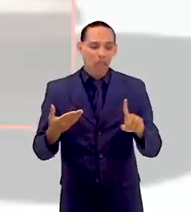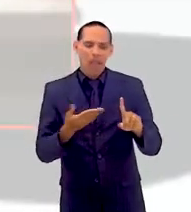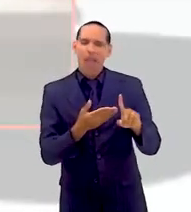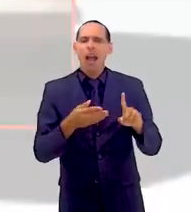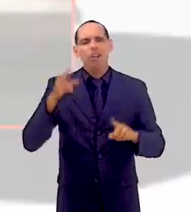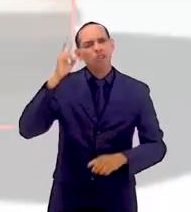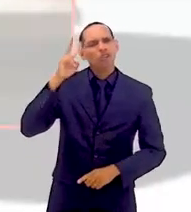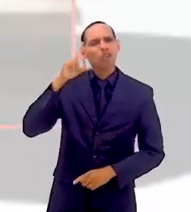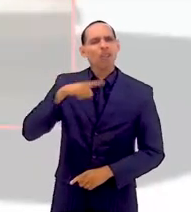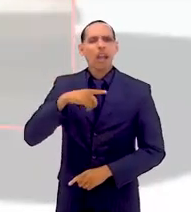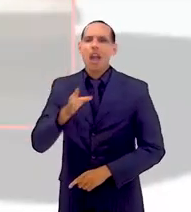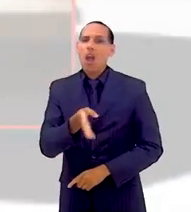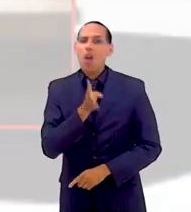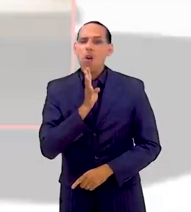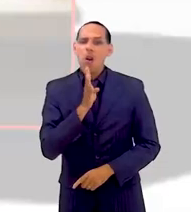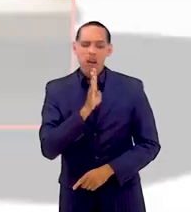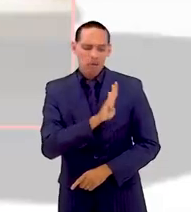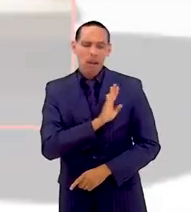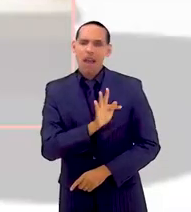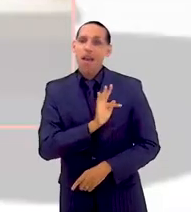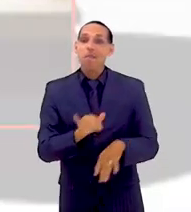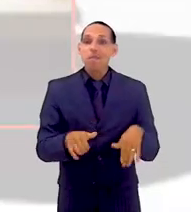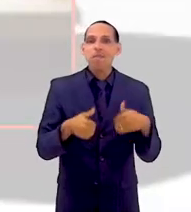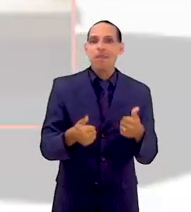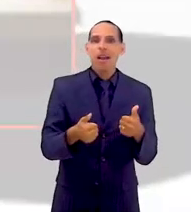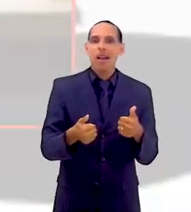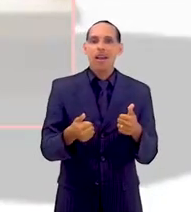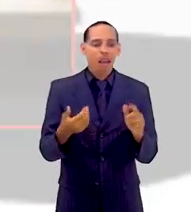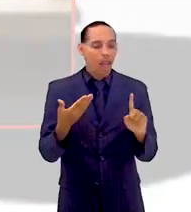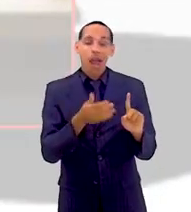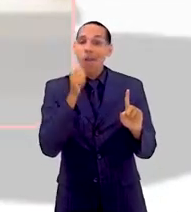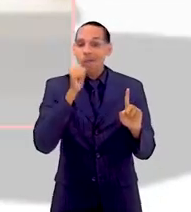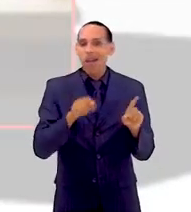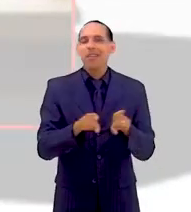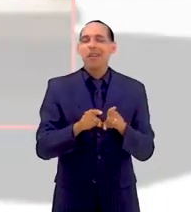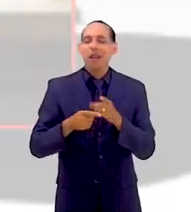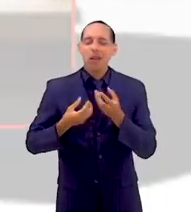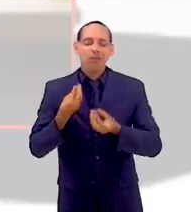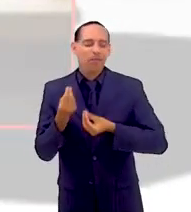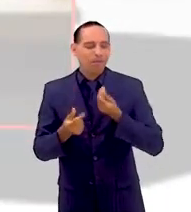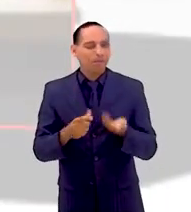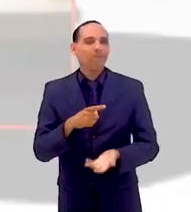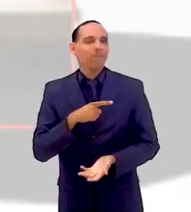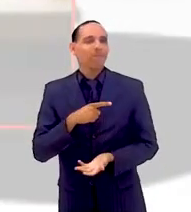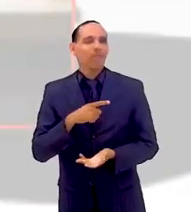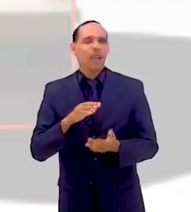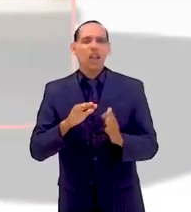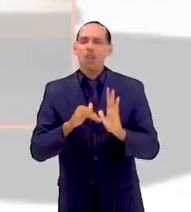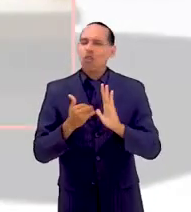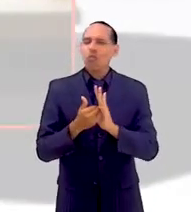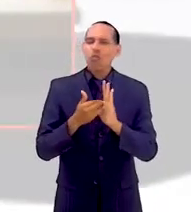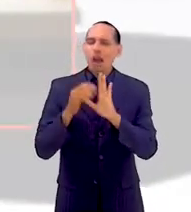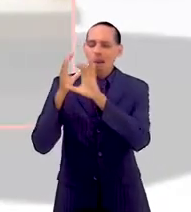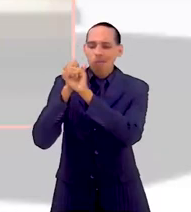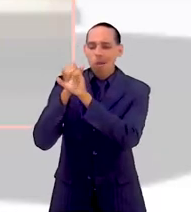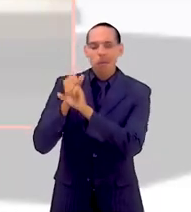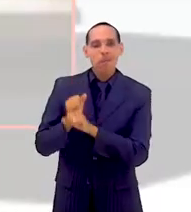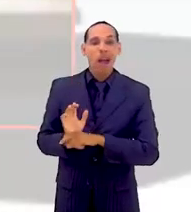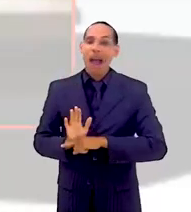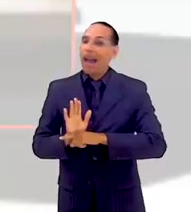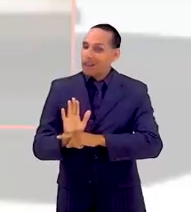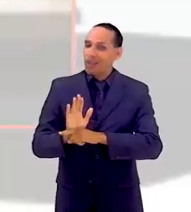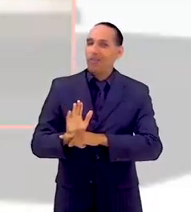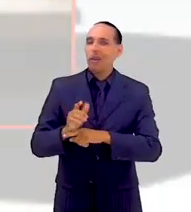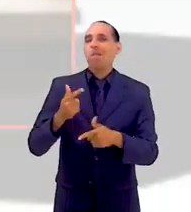esse histórico, né, de conhecer tão bem a Baixada e ter essa sensibilidade, ser mulher, eu acho que tudo isso soma bastante até para